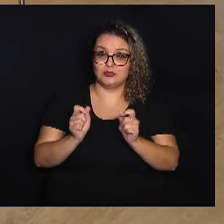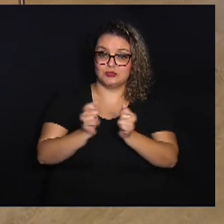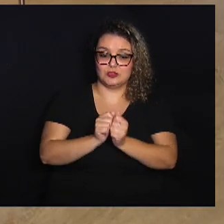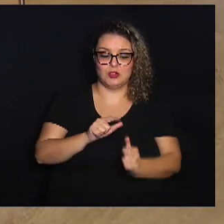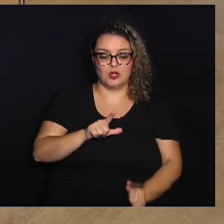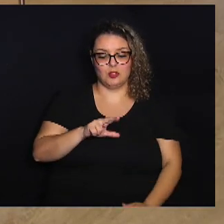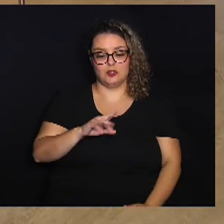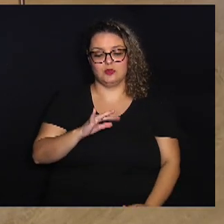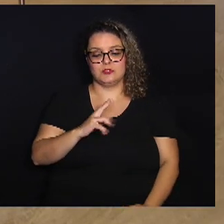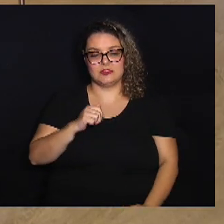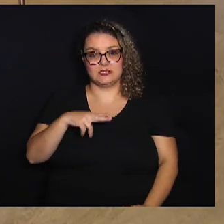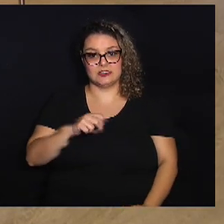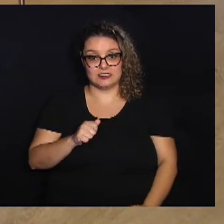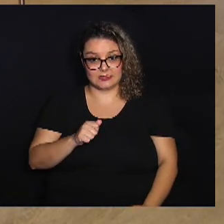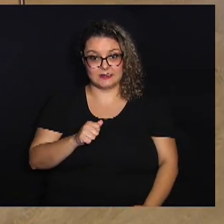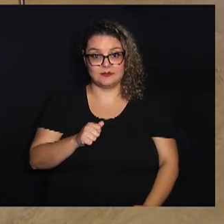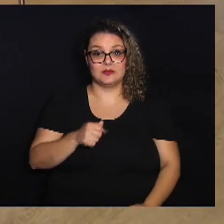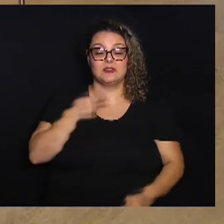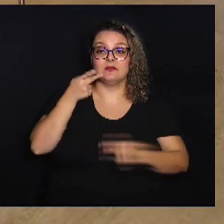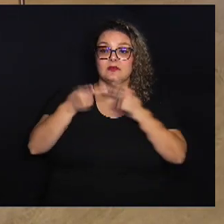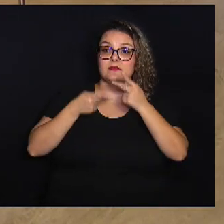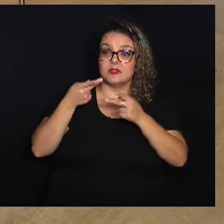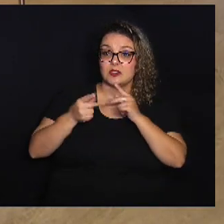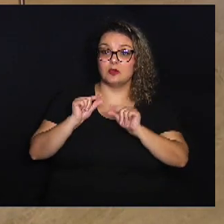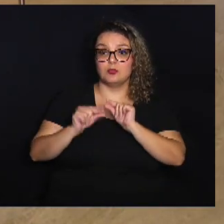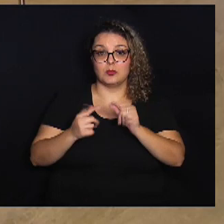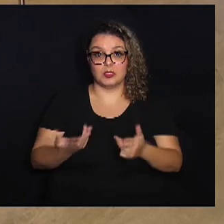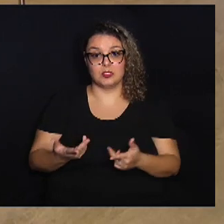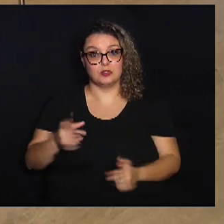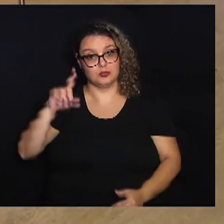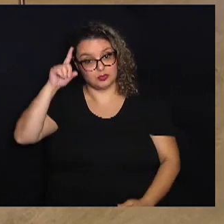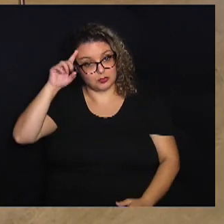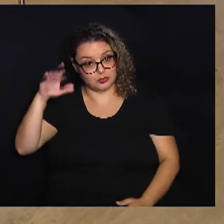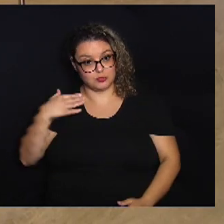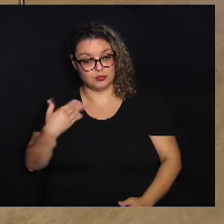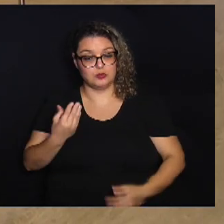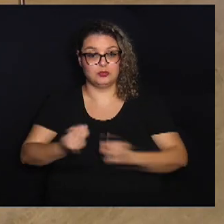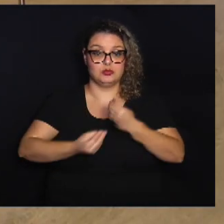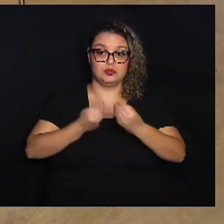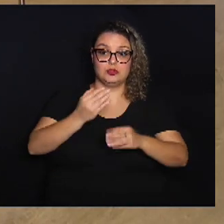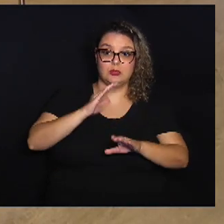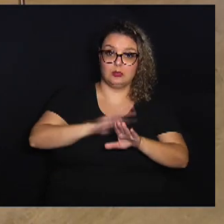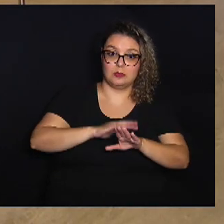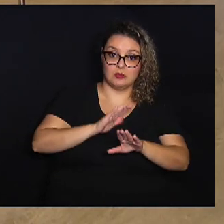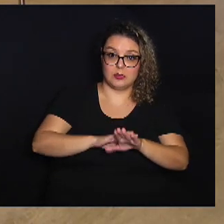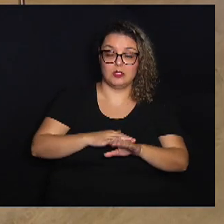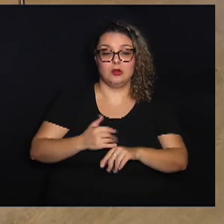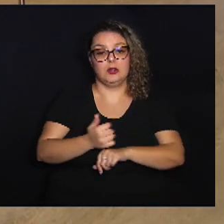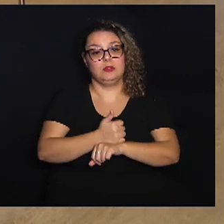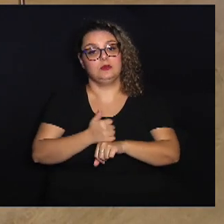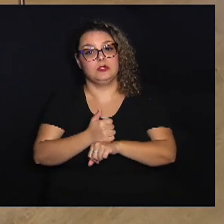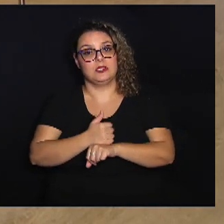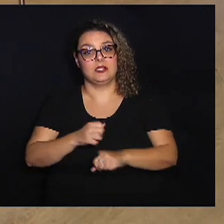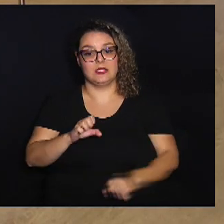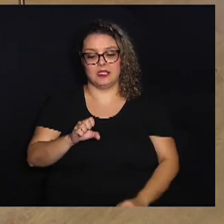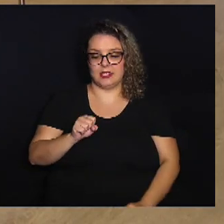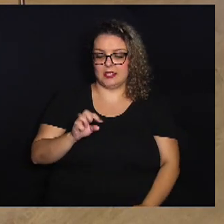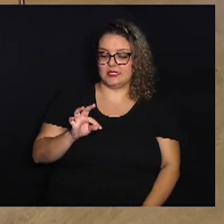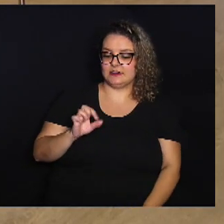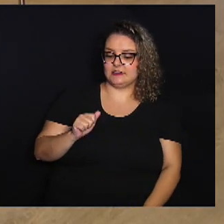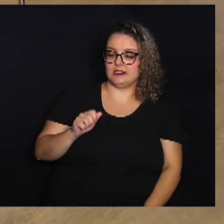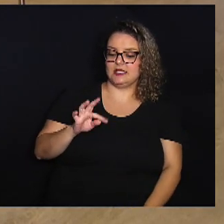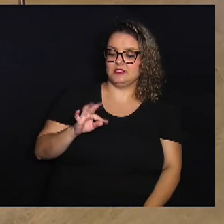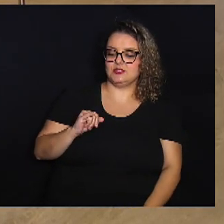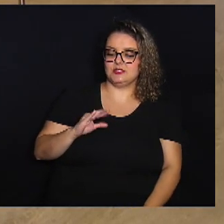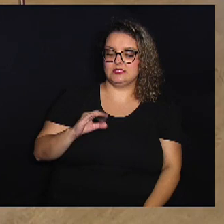Luciana Nutti, que vai falar um pouquinho sobre o dia a dia, como funciona, não é, a profissão de